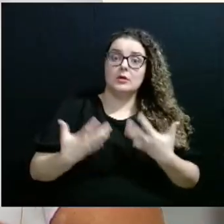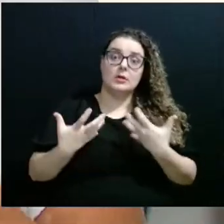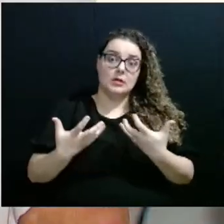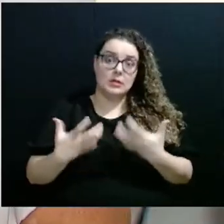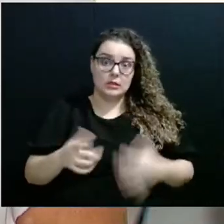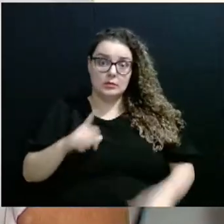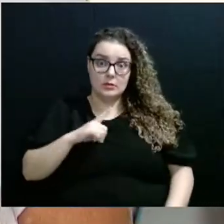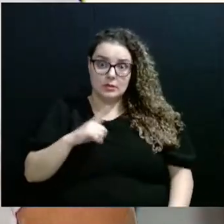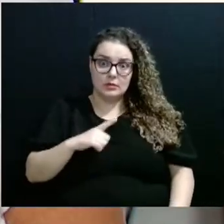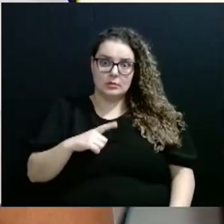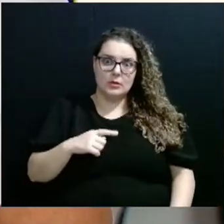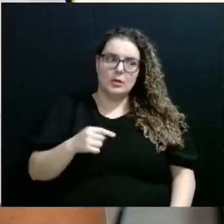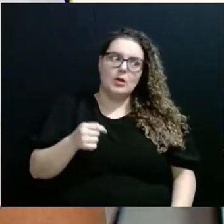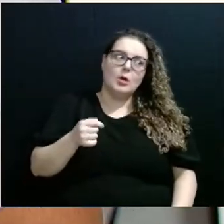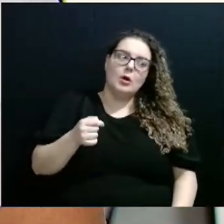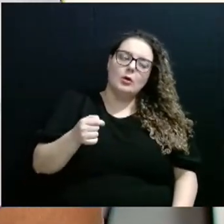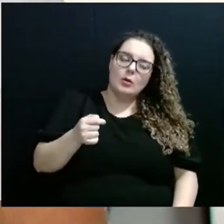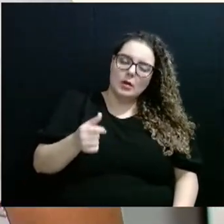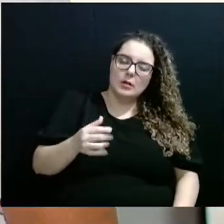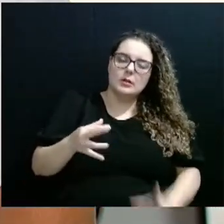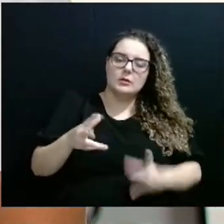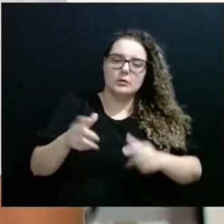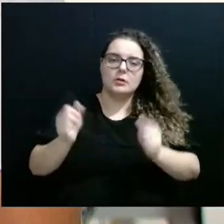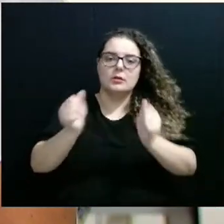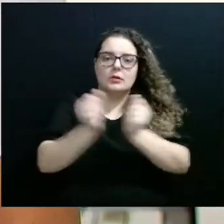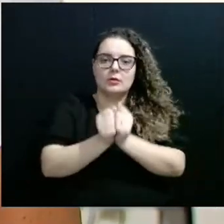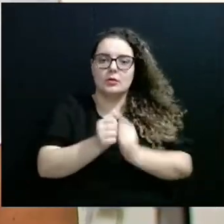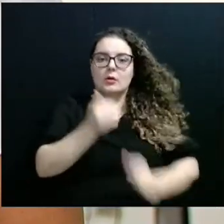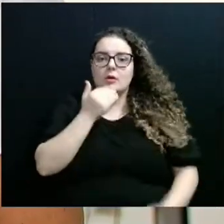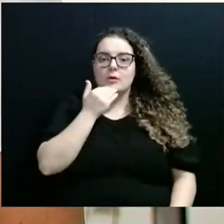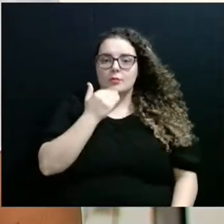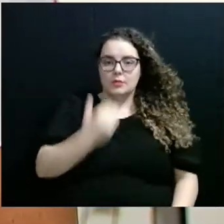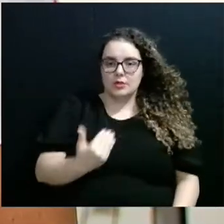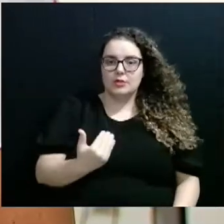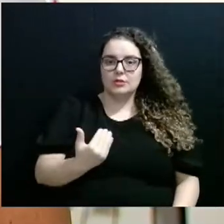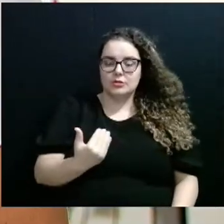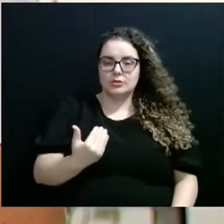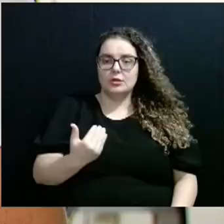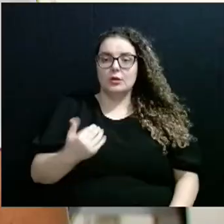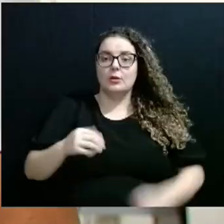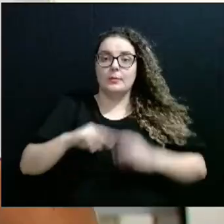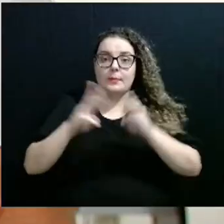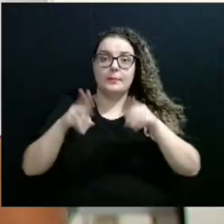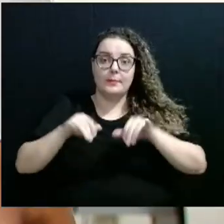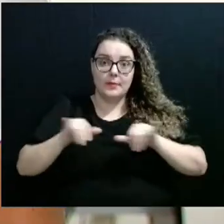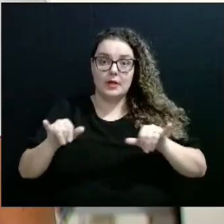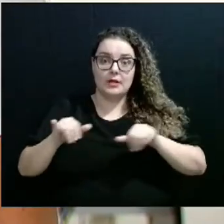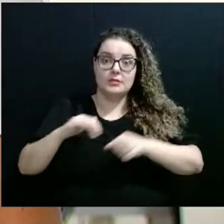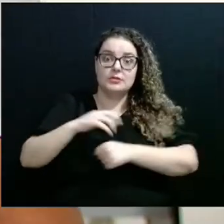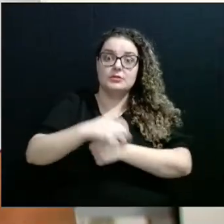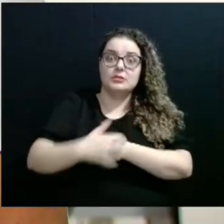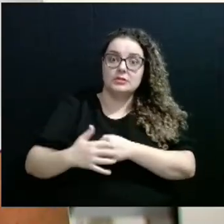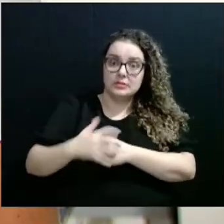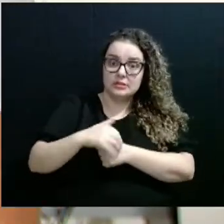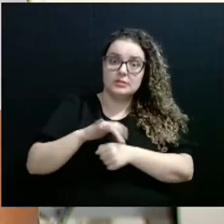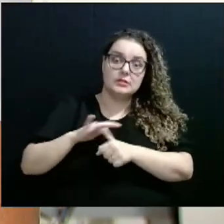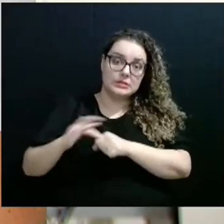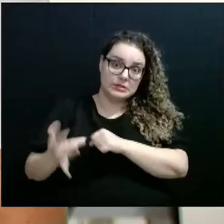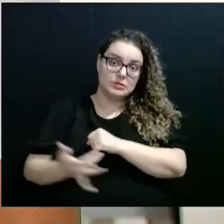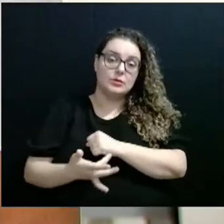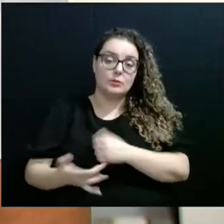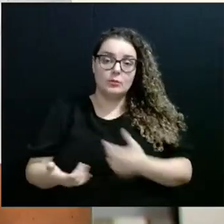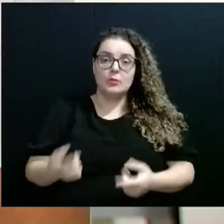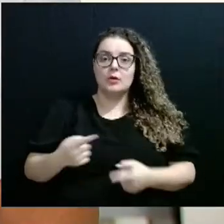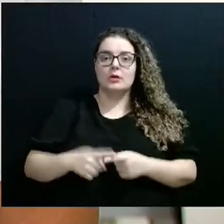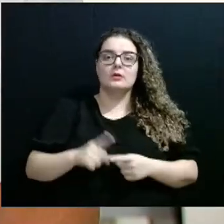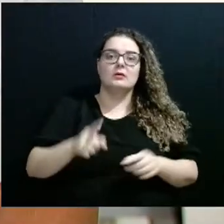por unanimidade, elas pediram marketing nas redes sociais. Porque elas não querem ficar dependendo só da